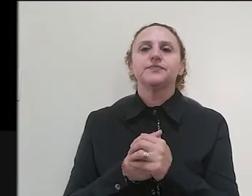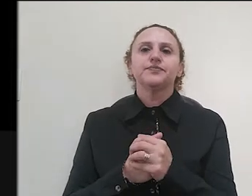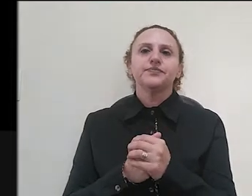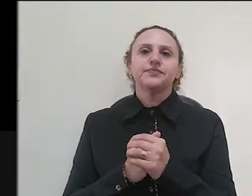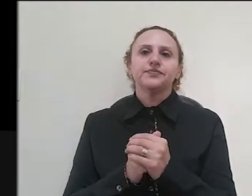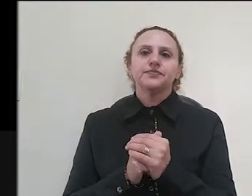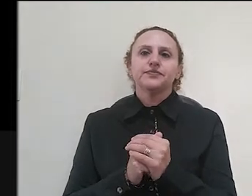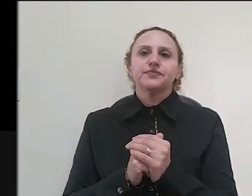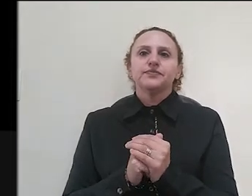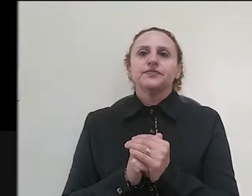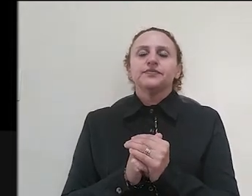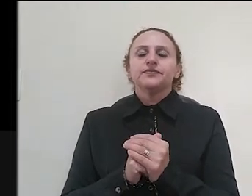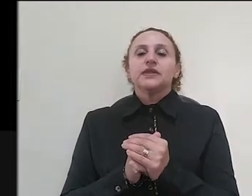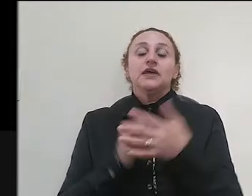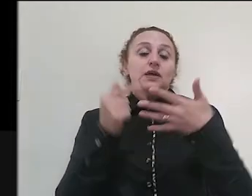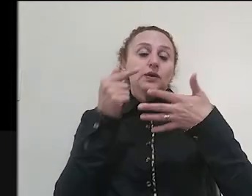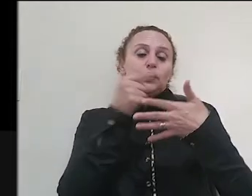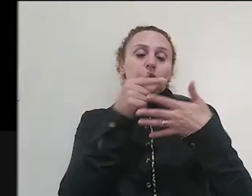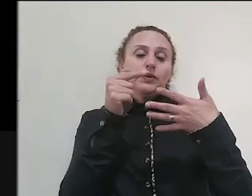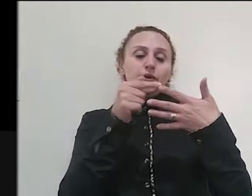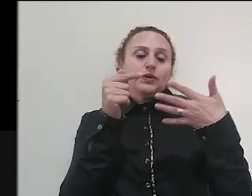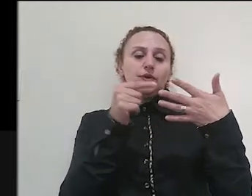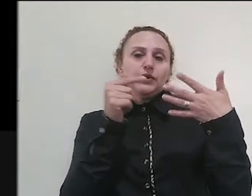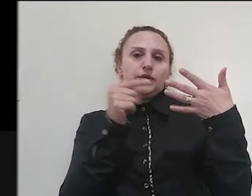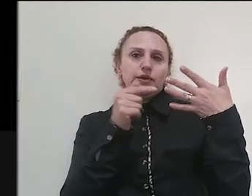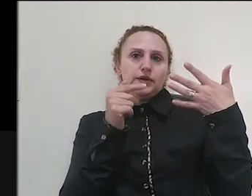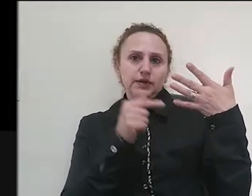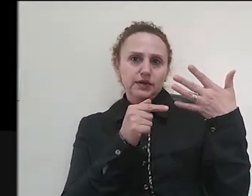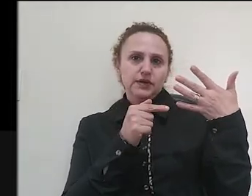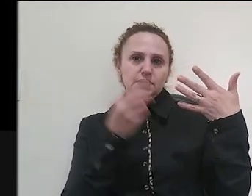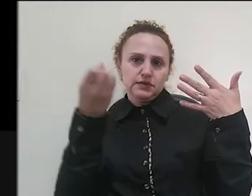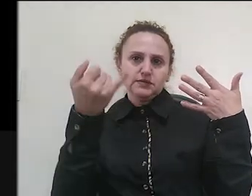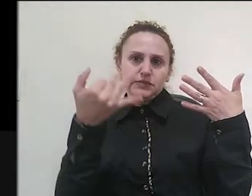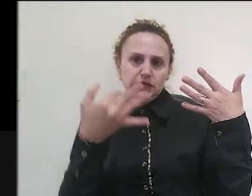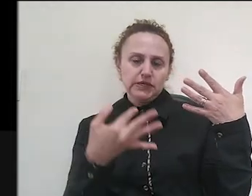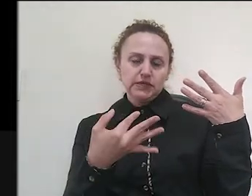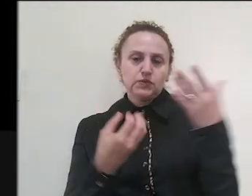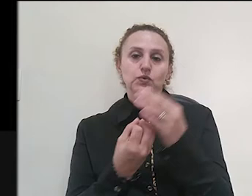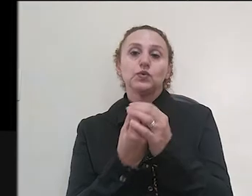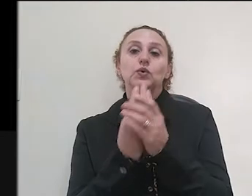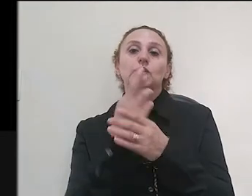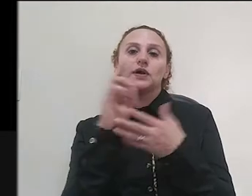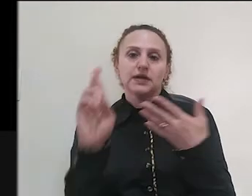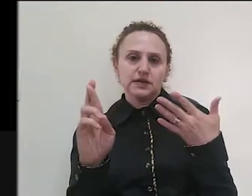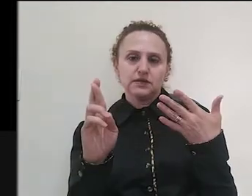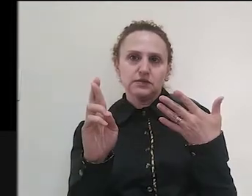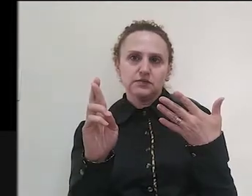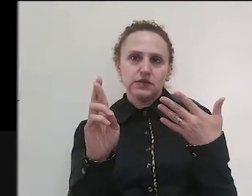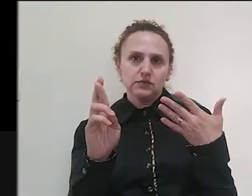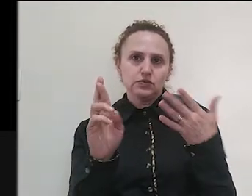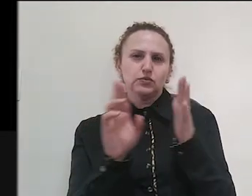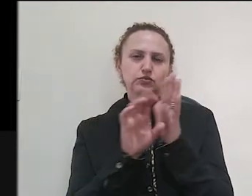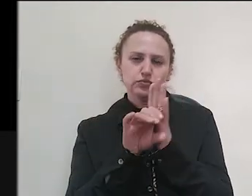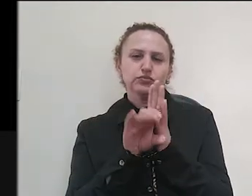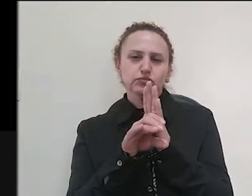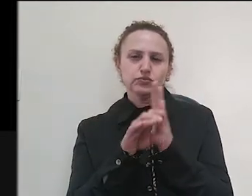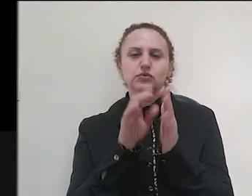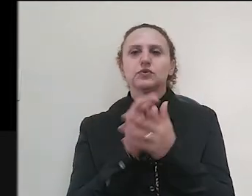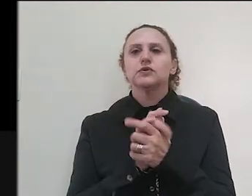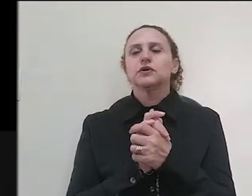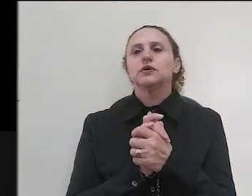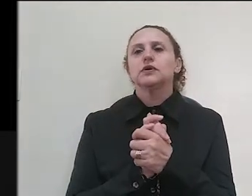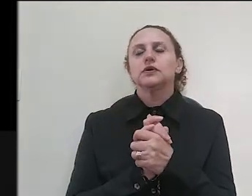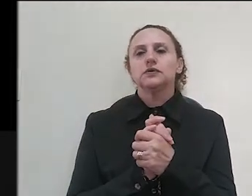o cientificismo, o elitismo, porque a arte era produzida para e por uma elite antipopular, e a questão